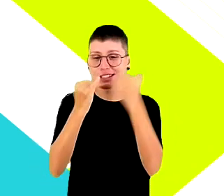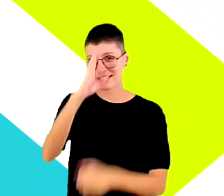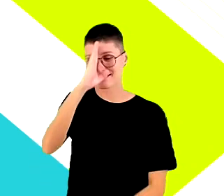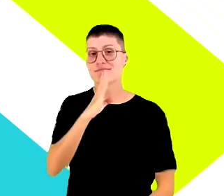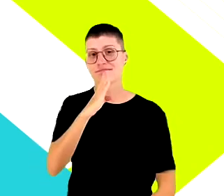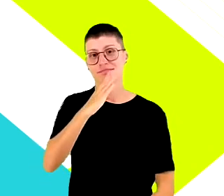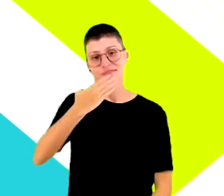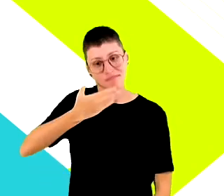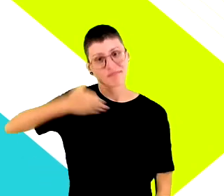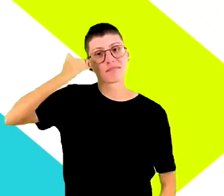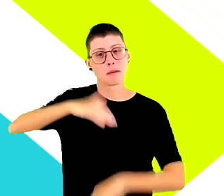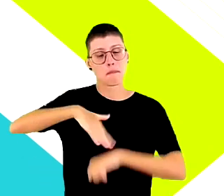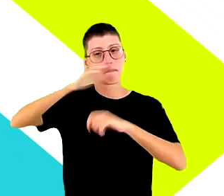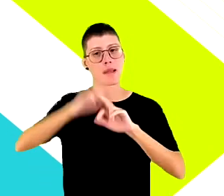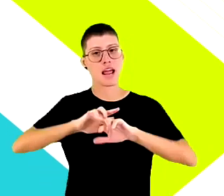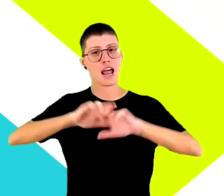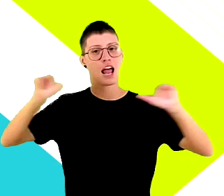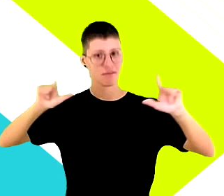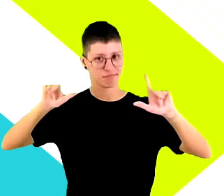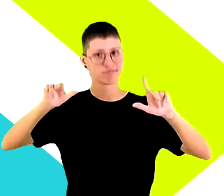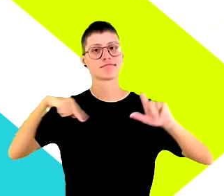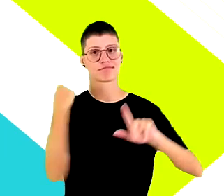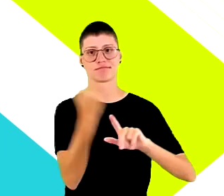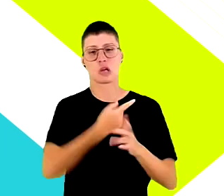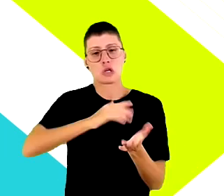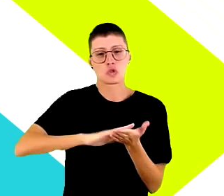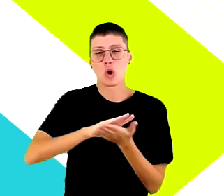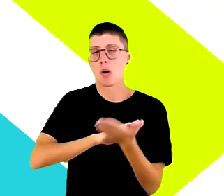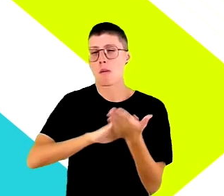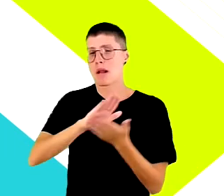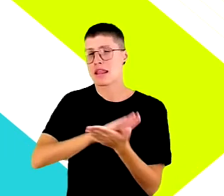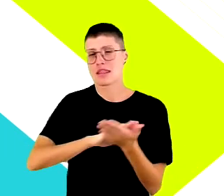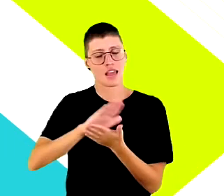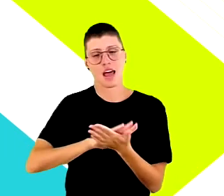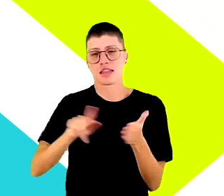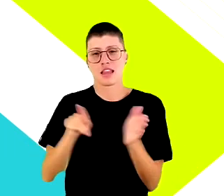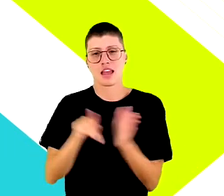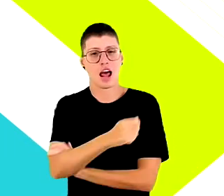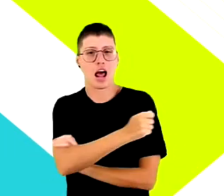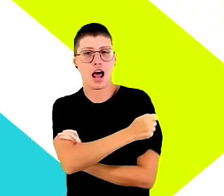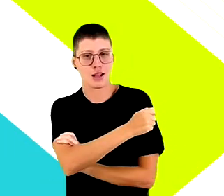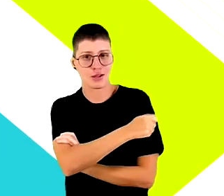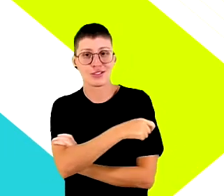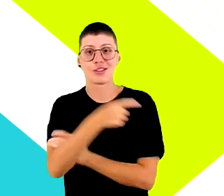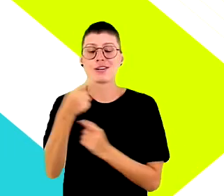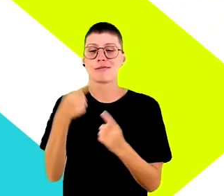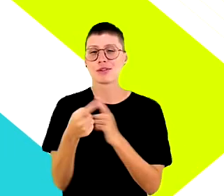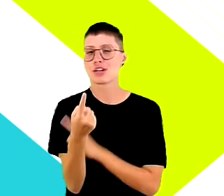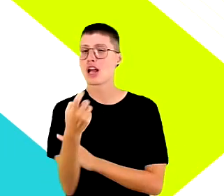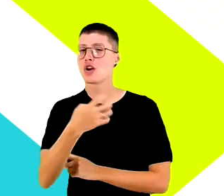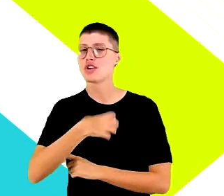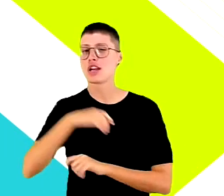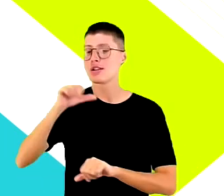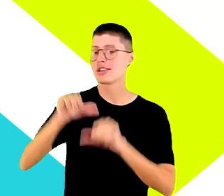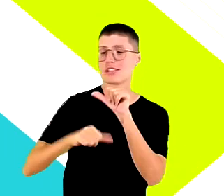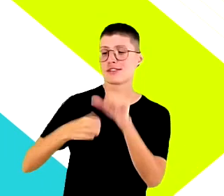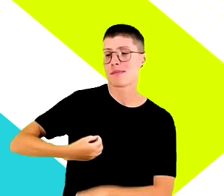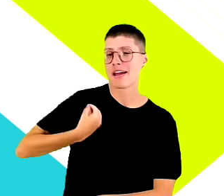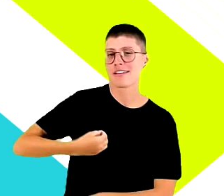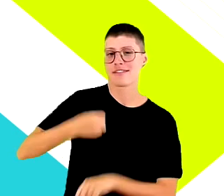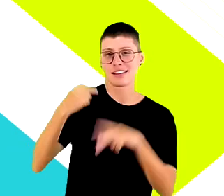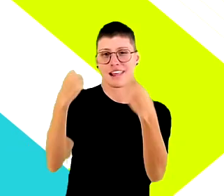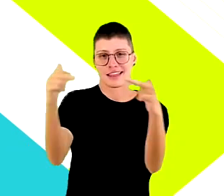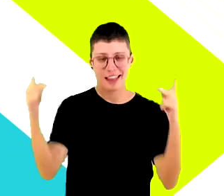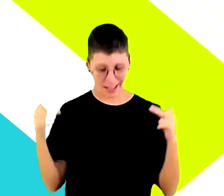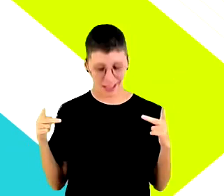nosso maior diferencial. A gente não cobra nada dos alunos. Por quê? Porque essa é a única forma de transformar a vida deles. Quando a gente